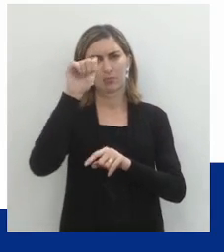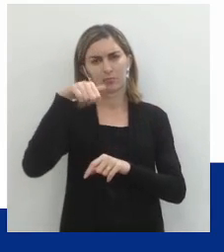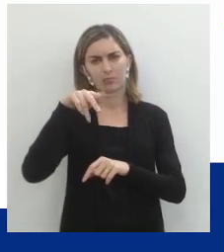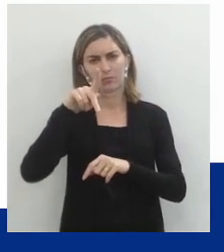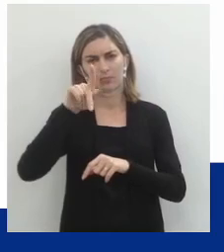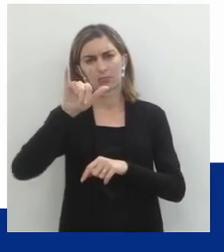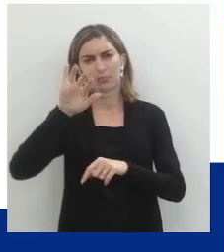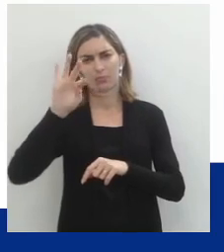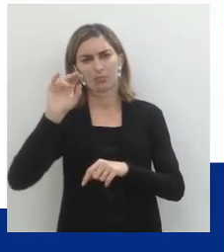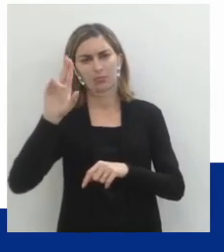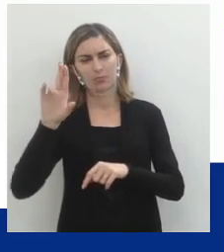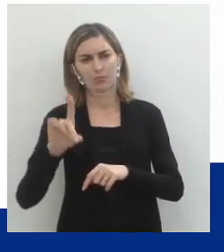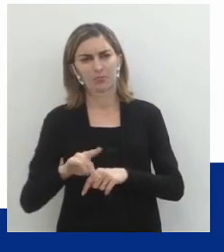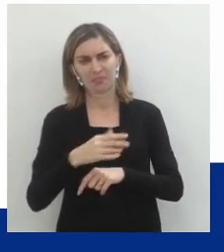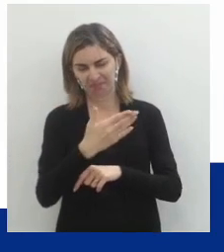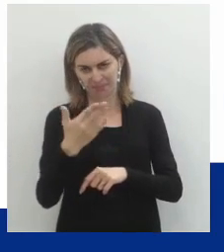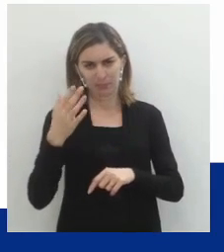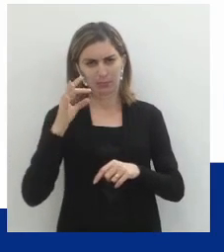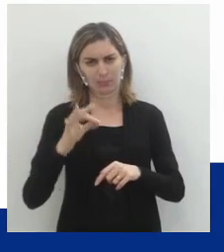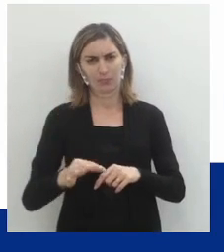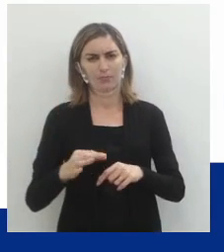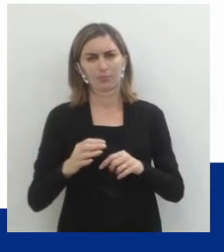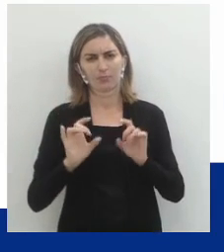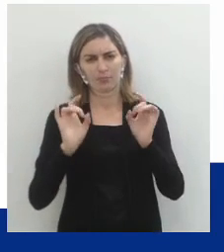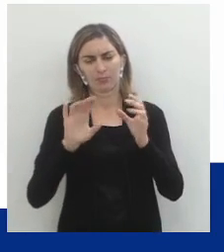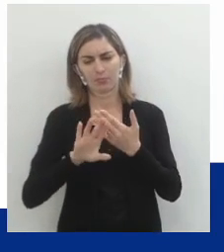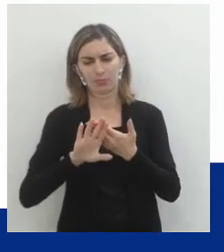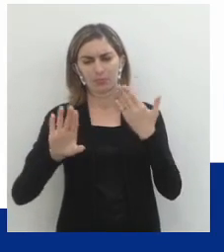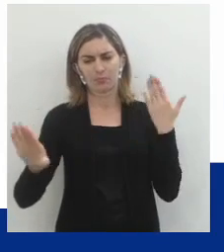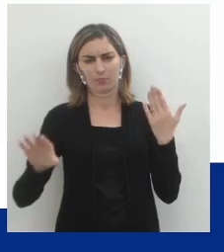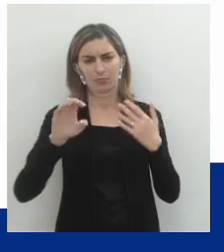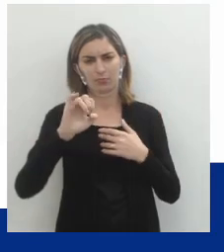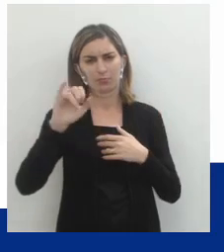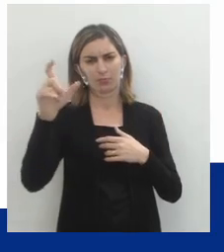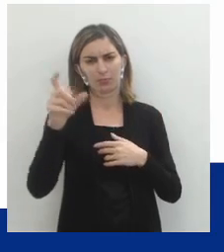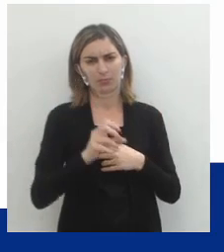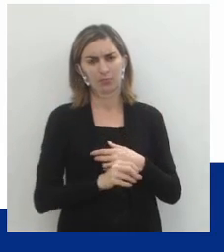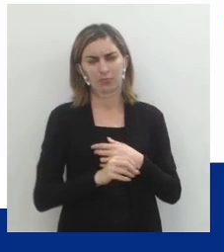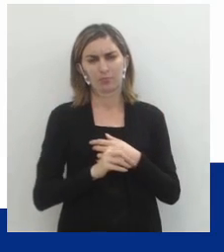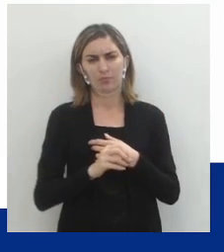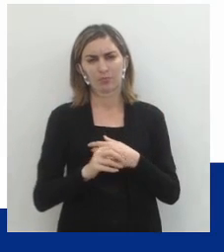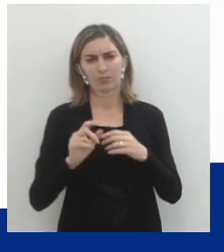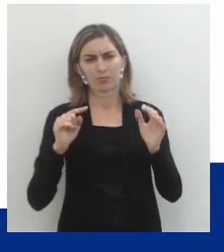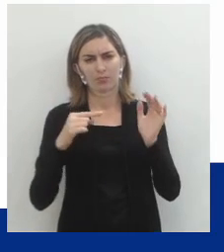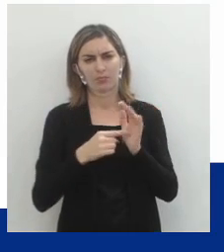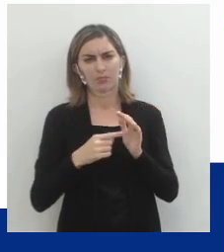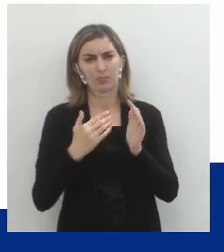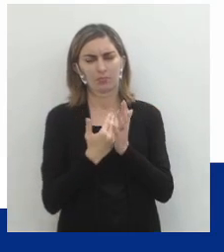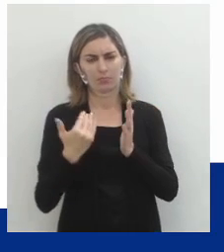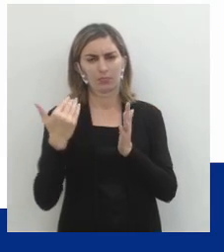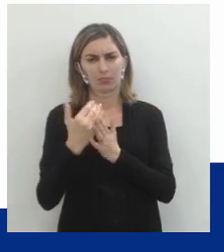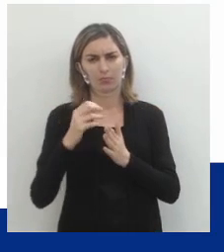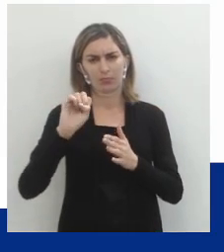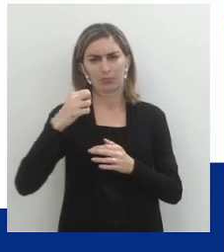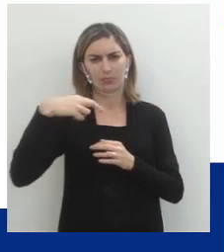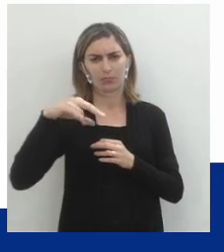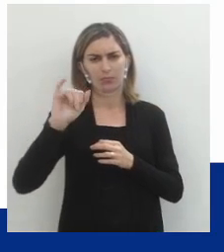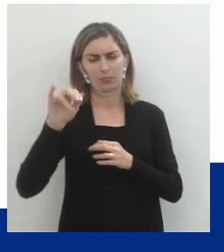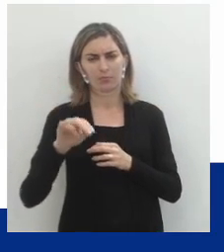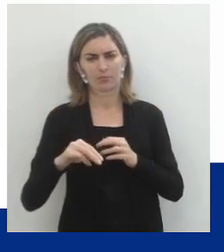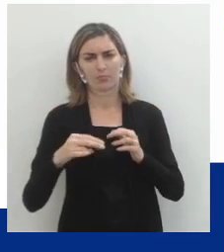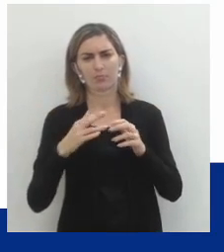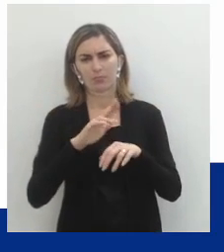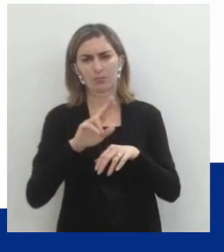amplitude da senoide. Exatamente, o distanciamento entre o eixo horizontal e o ponto máximo da senoide, ou o ponto mínimo,